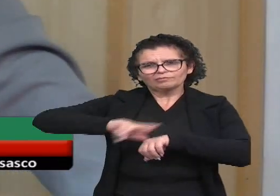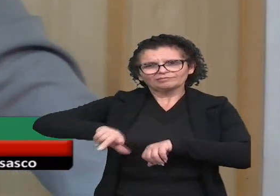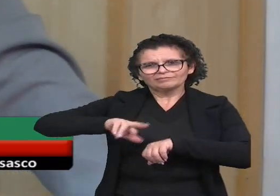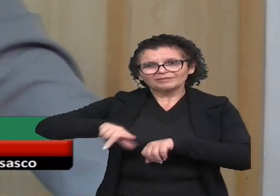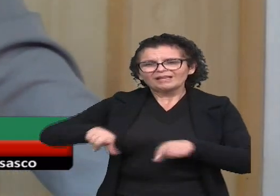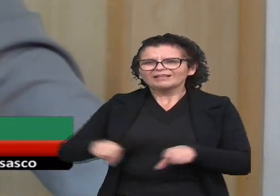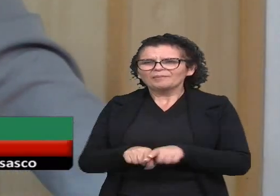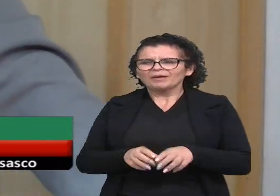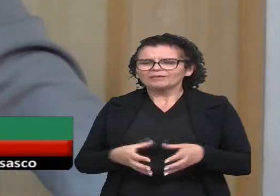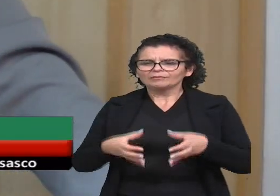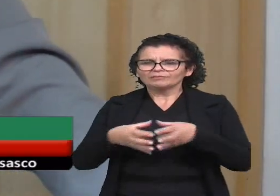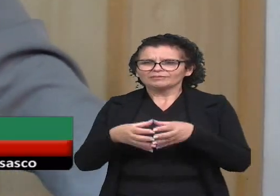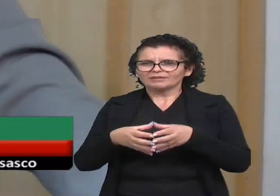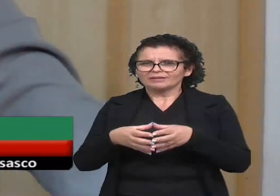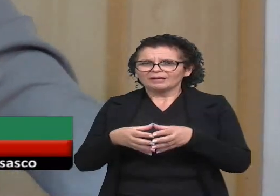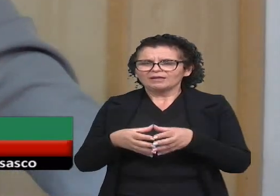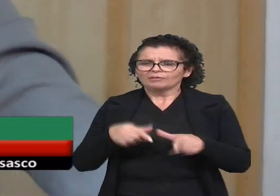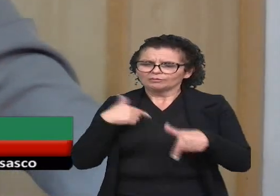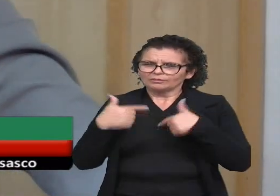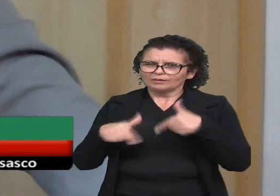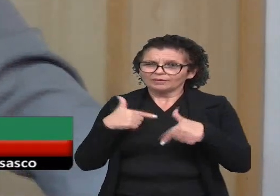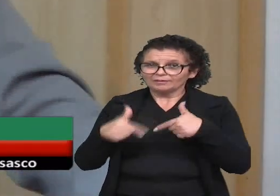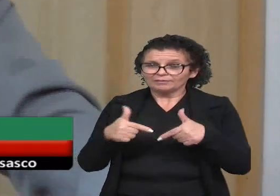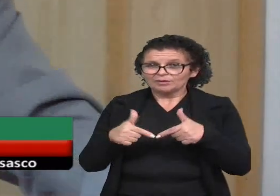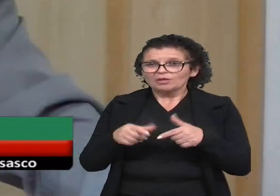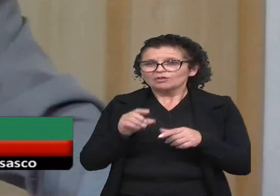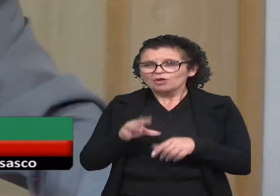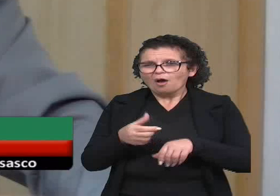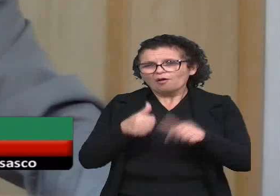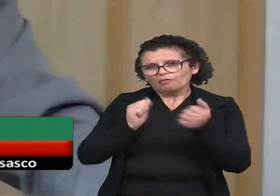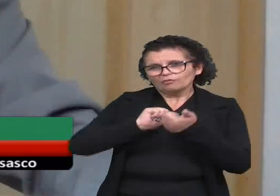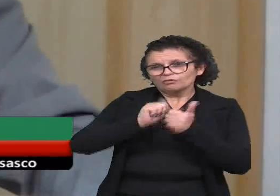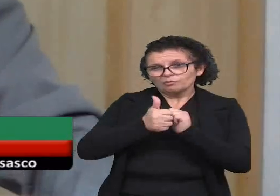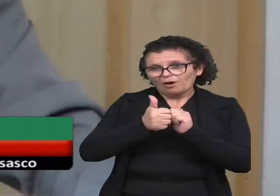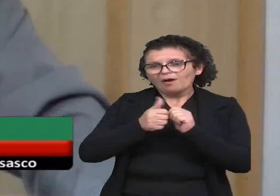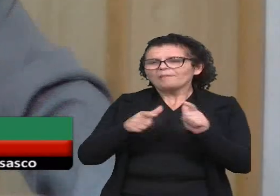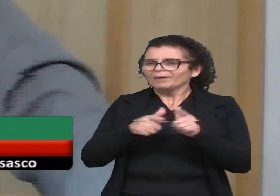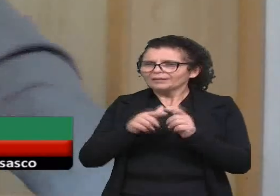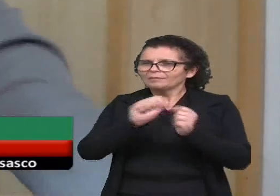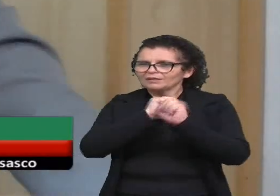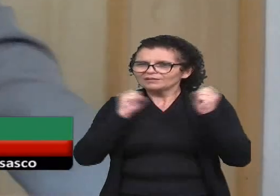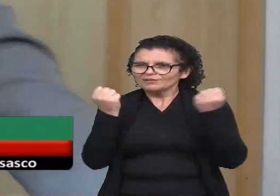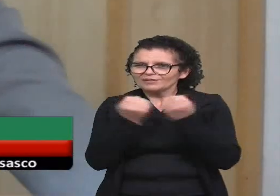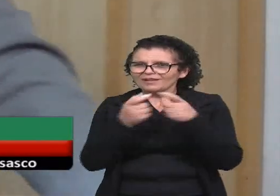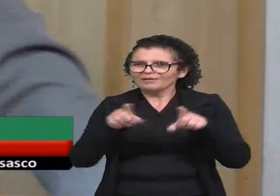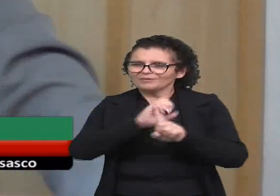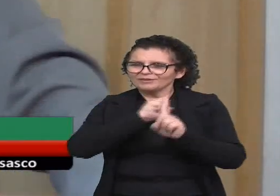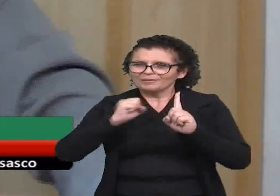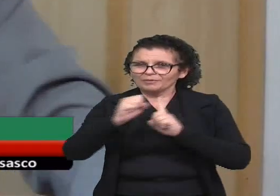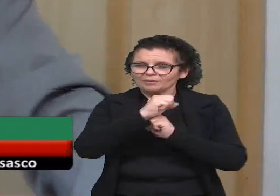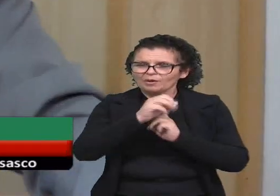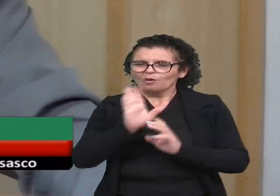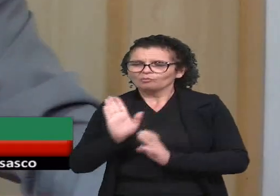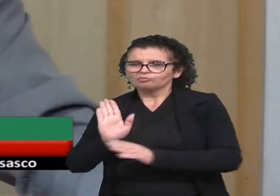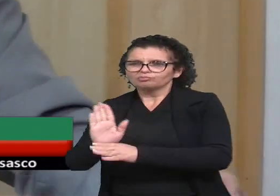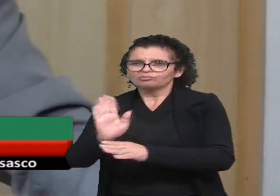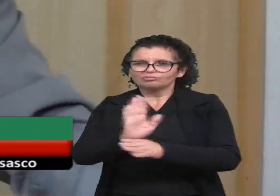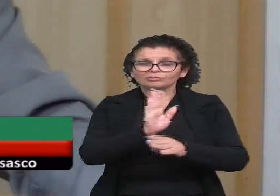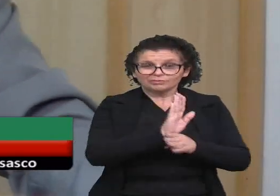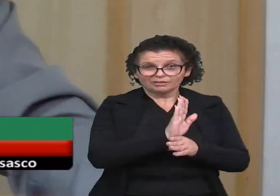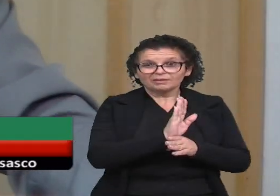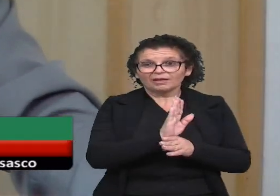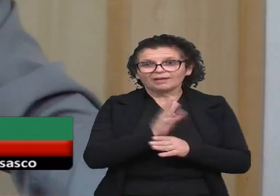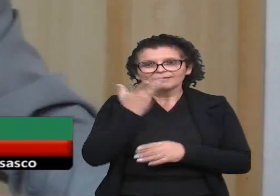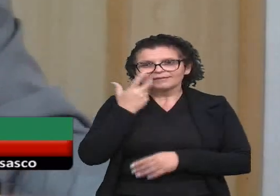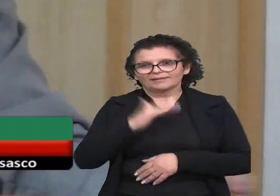que, na verdade, faz um trabalho, além do futebol, um trabalho social, que atende mais de 400